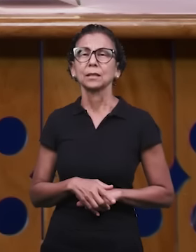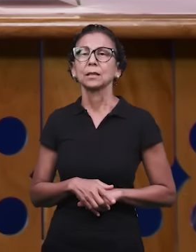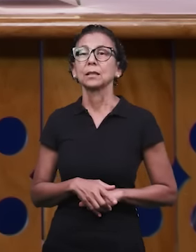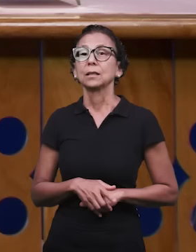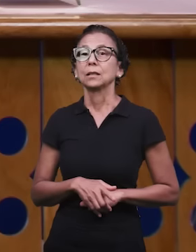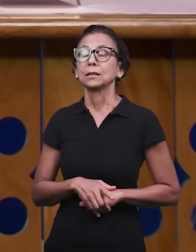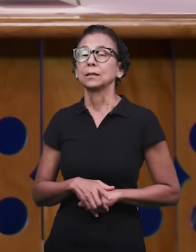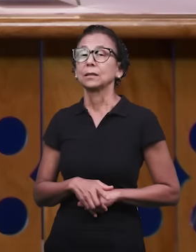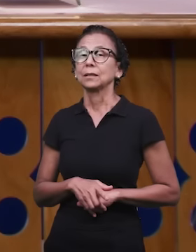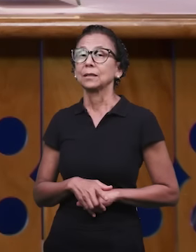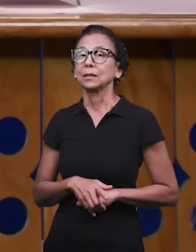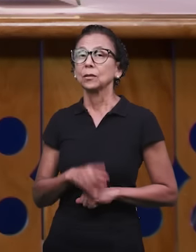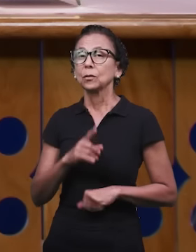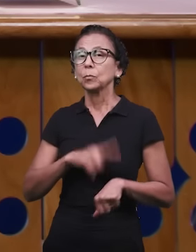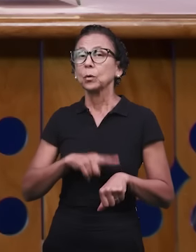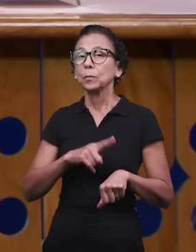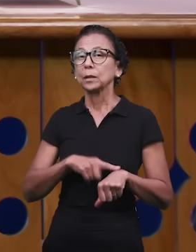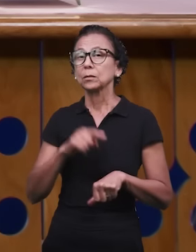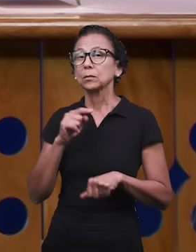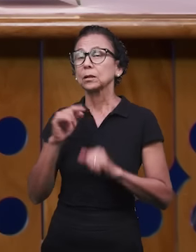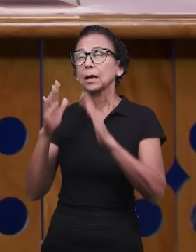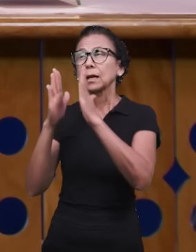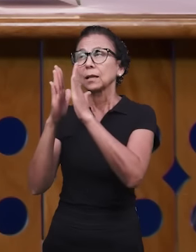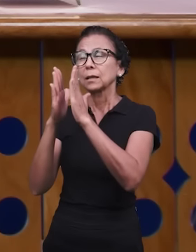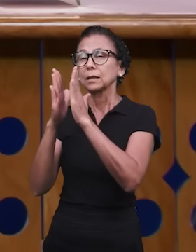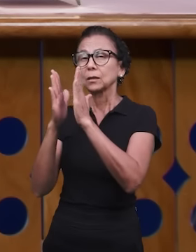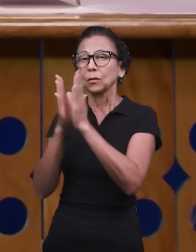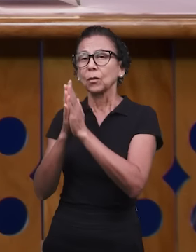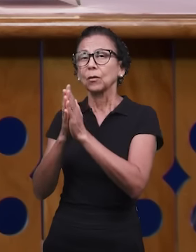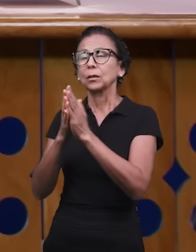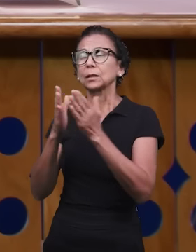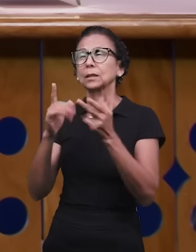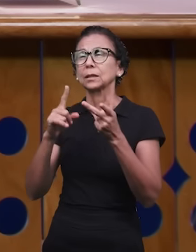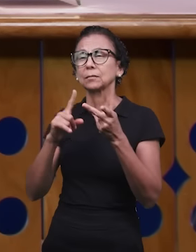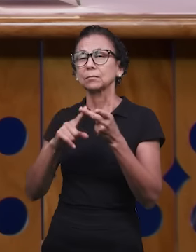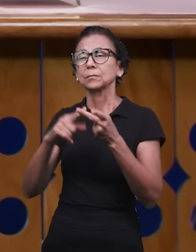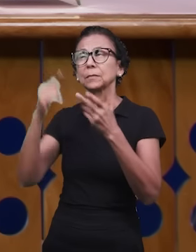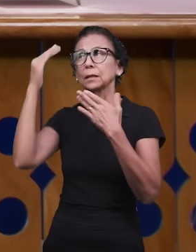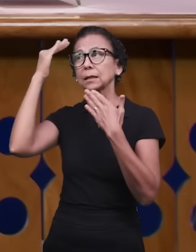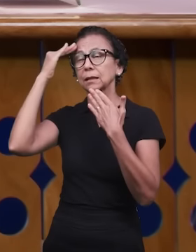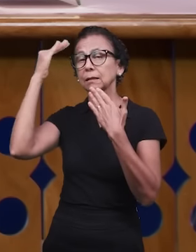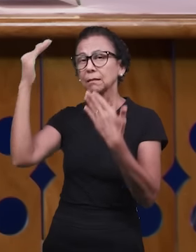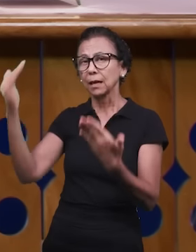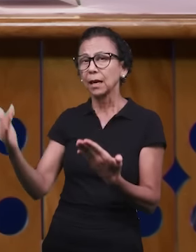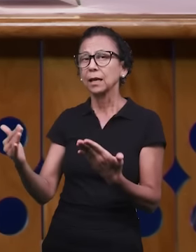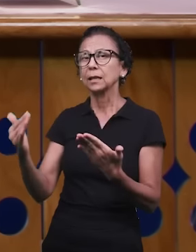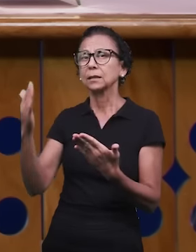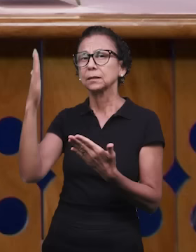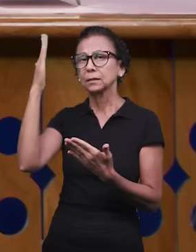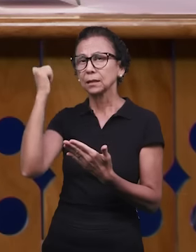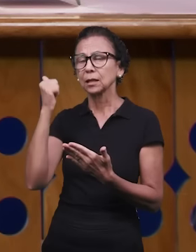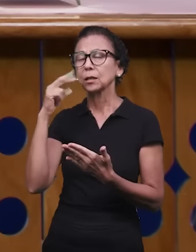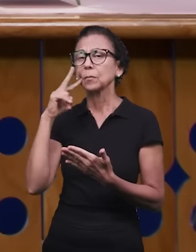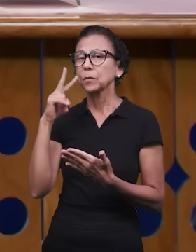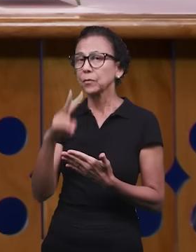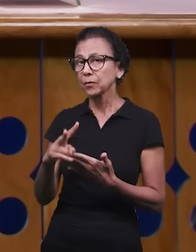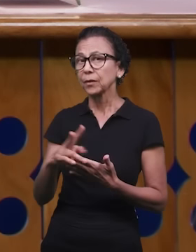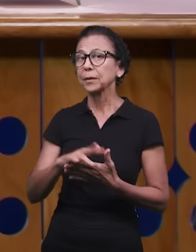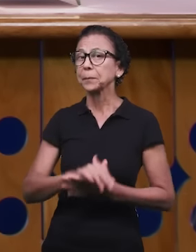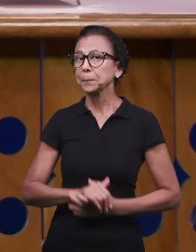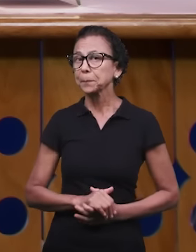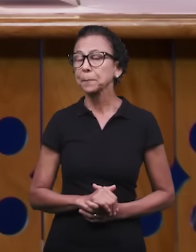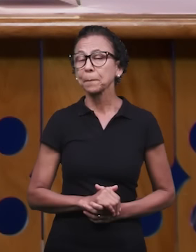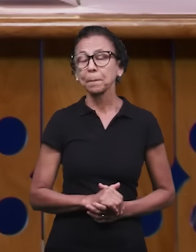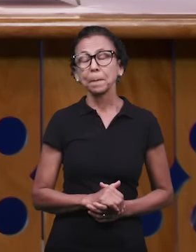a porta é o necessário para que a bênção do Senhor entre na sua vida,